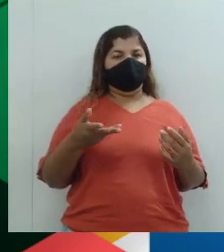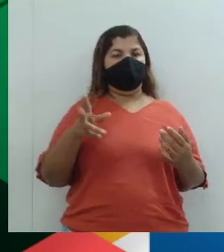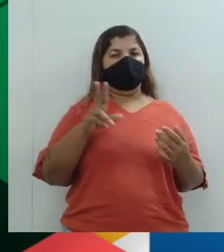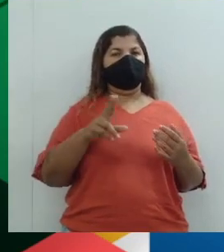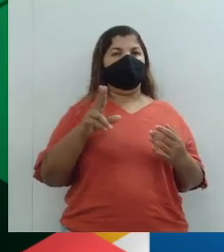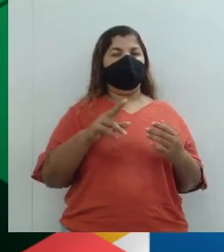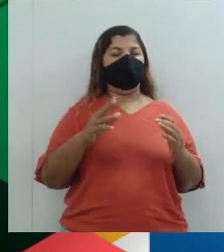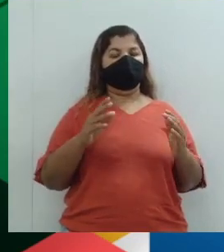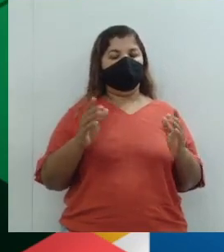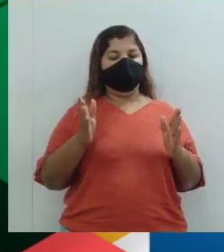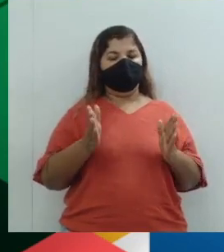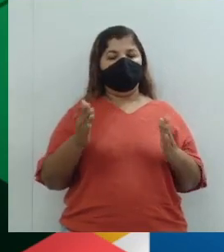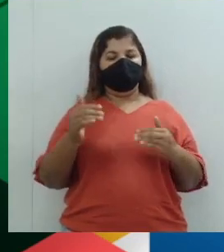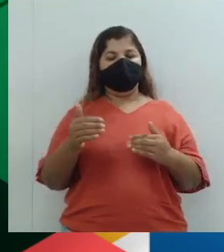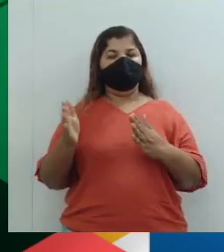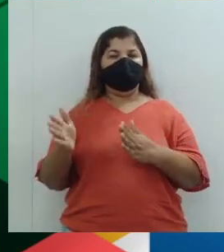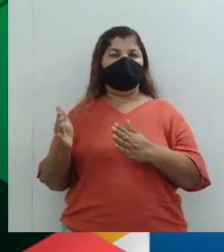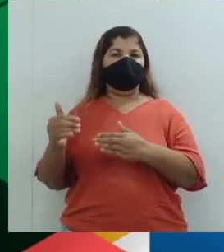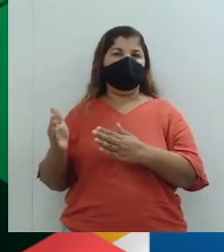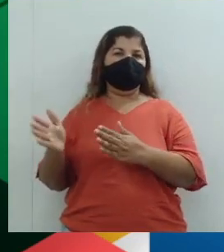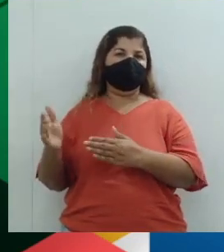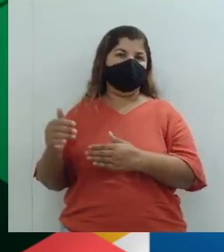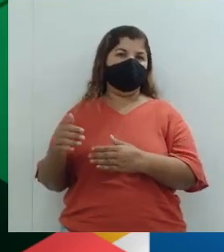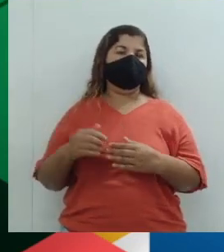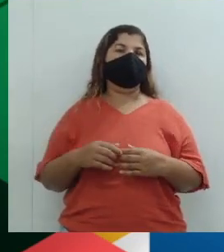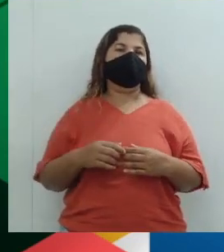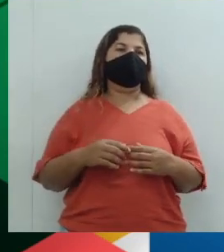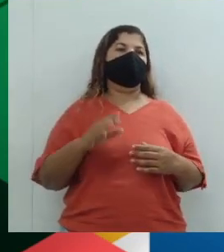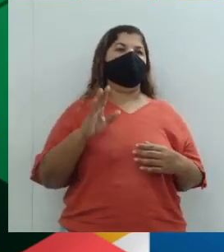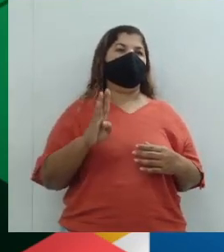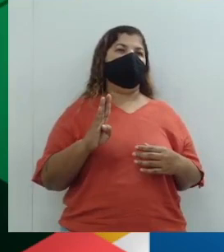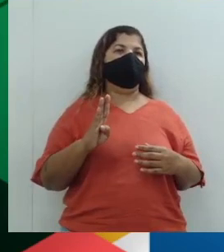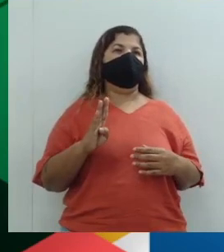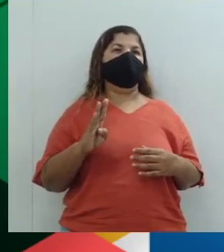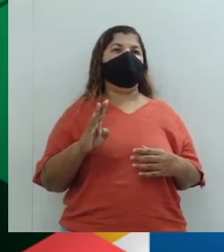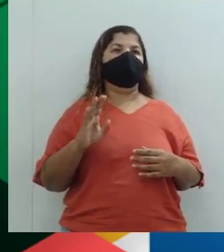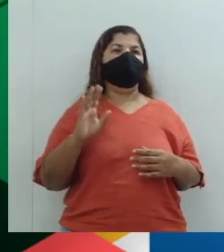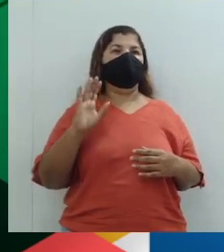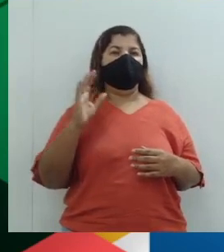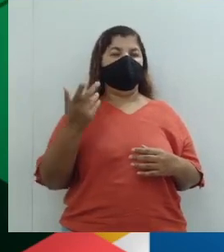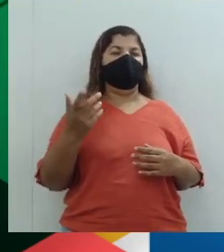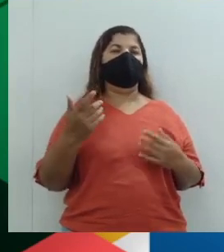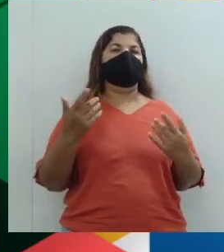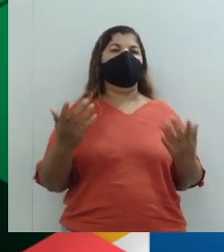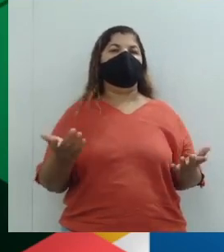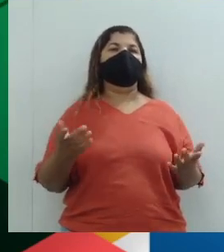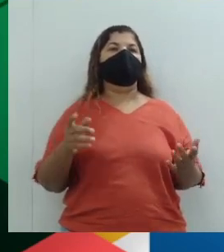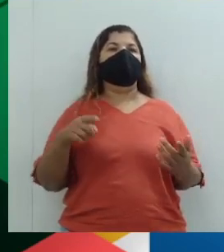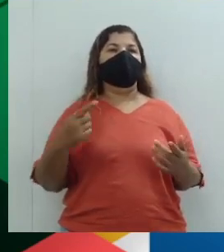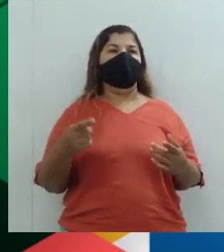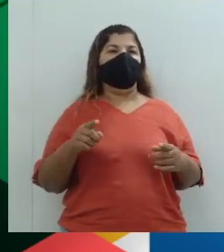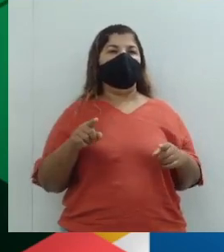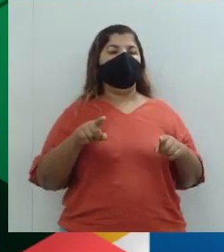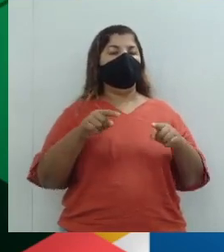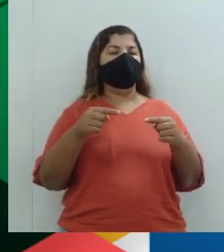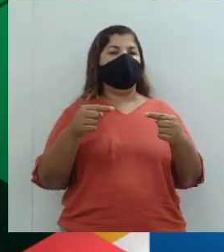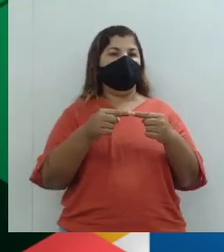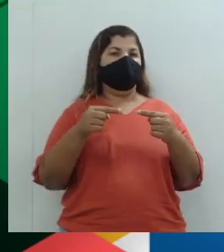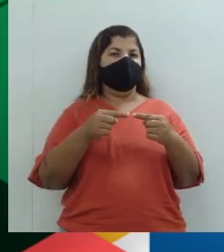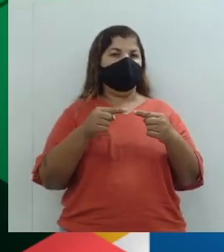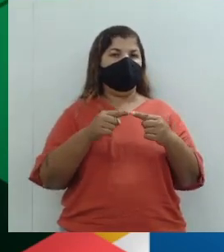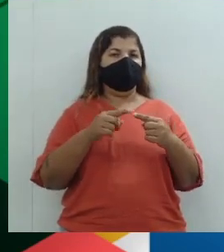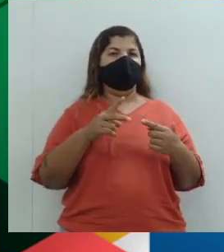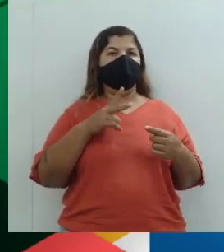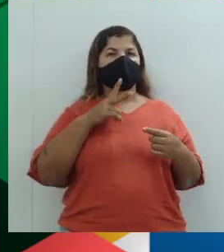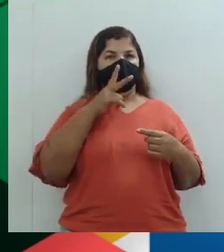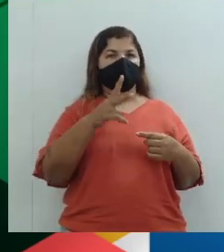caixotes? Letra B, determine os pares de forças atuantes no problema com suas respectivas intensidades. Então, vamos